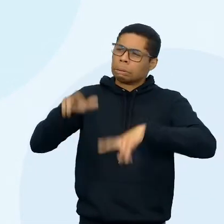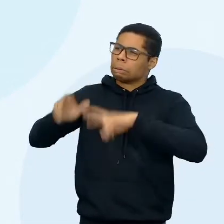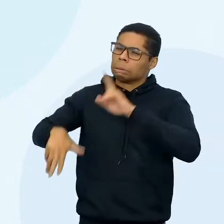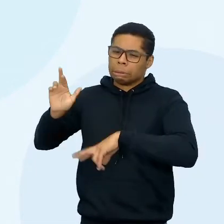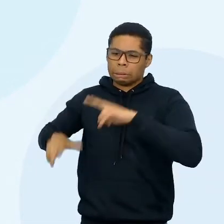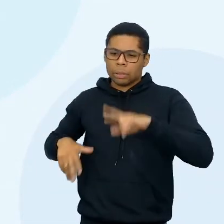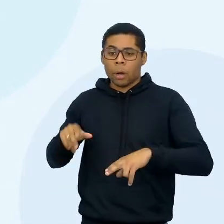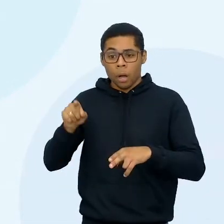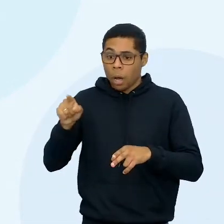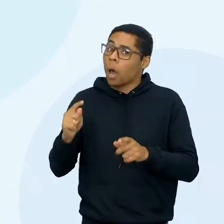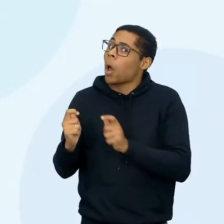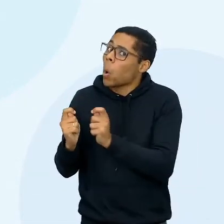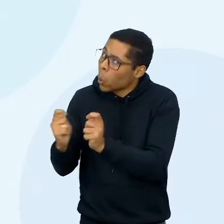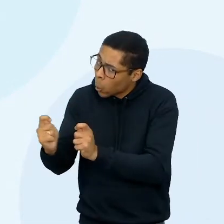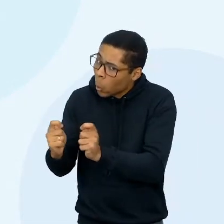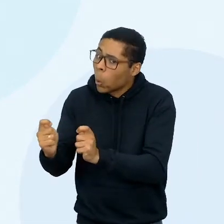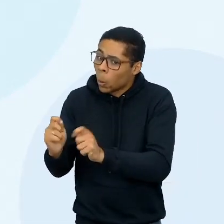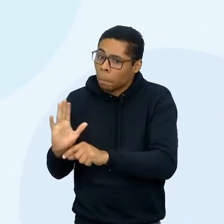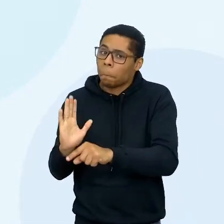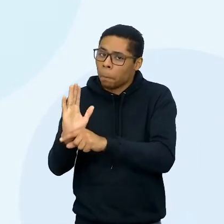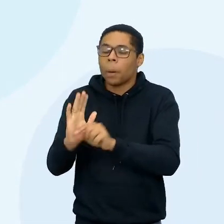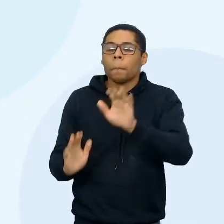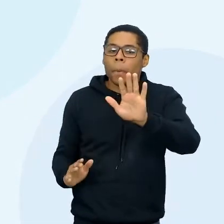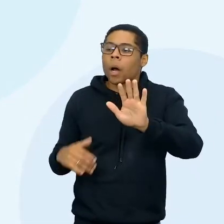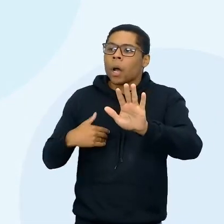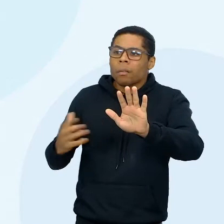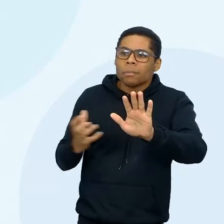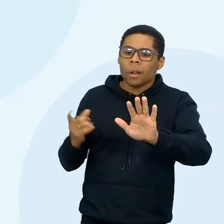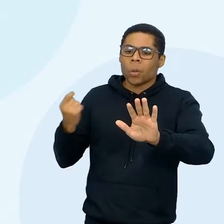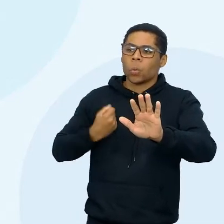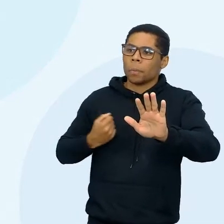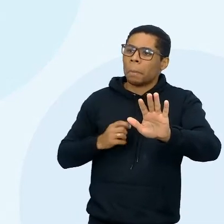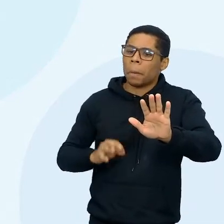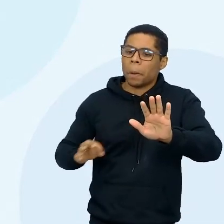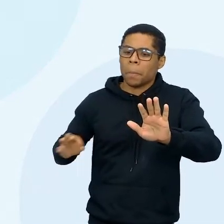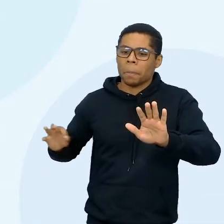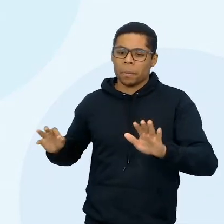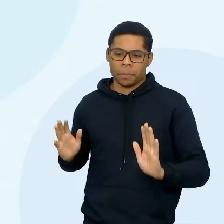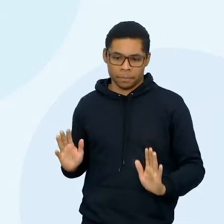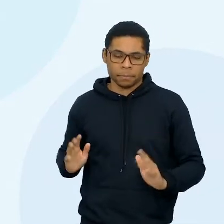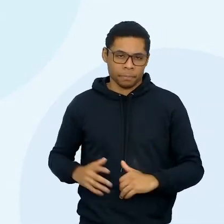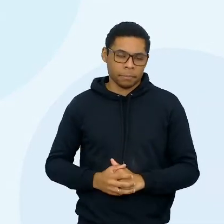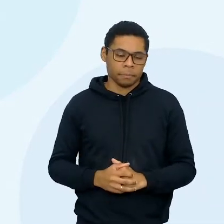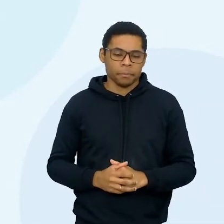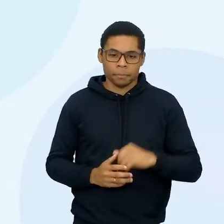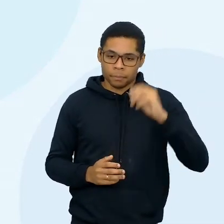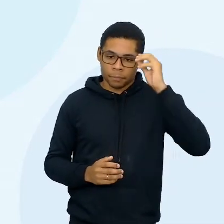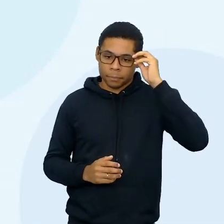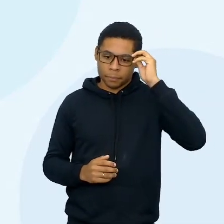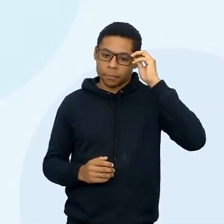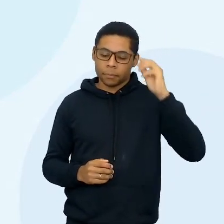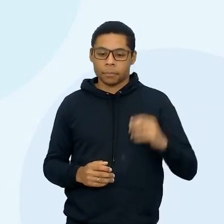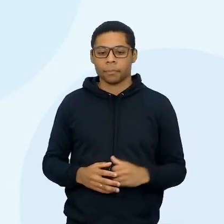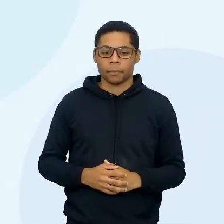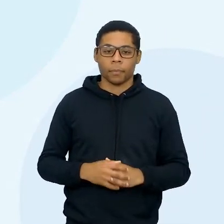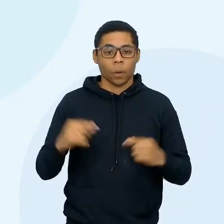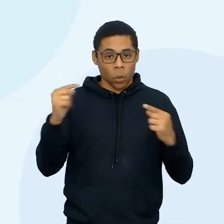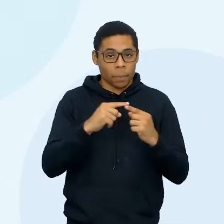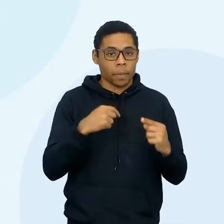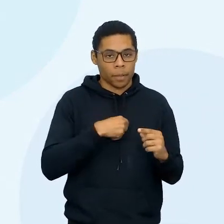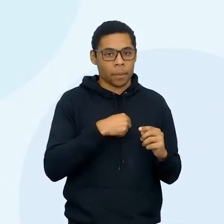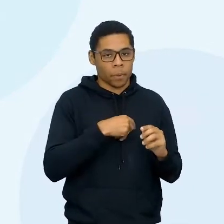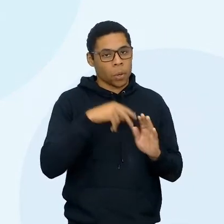é econômica, mas eu queria que ela funcionasse com uma eficiência total para o meu projeto